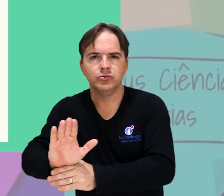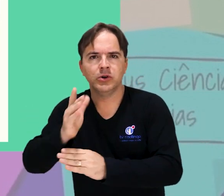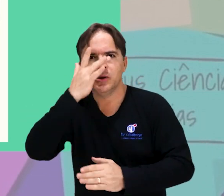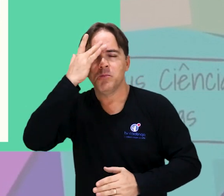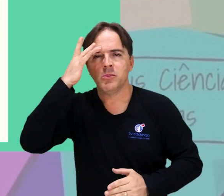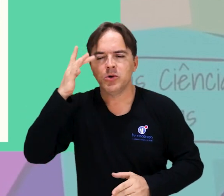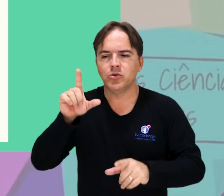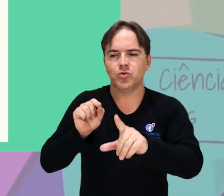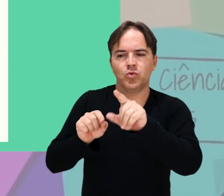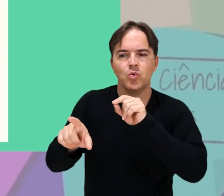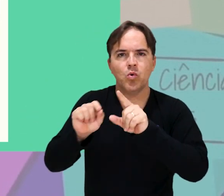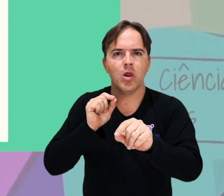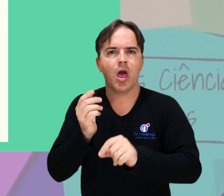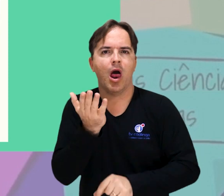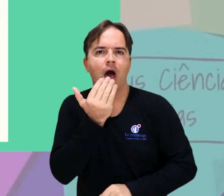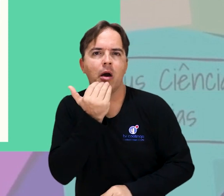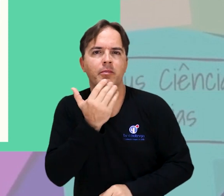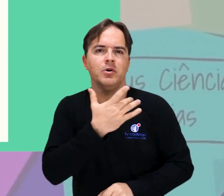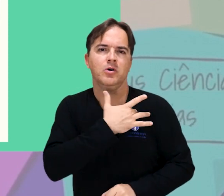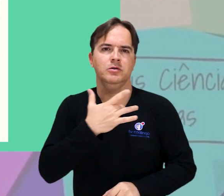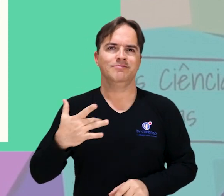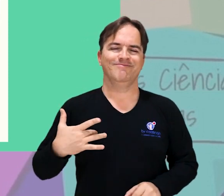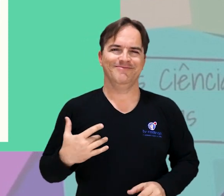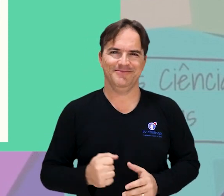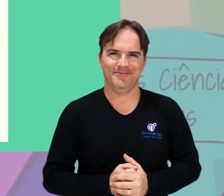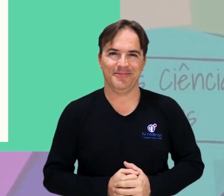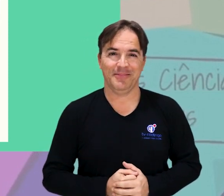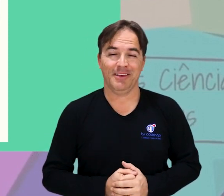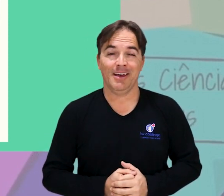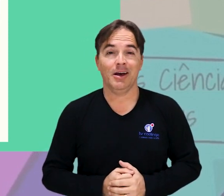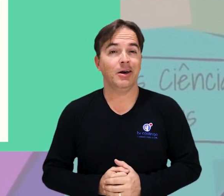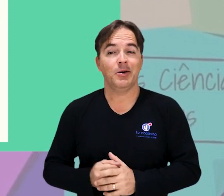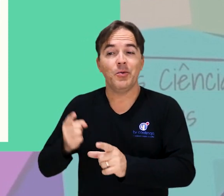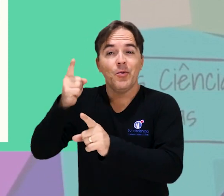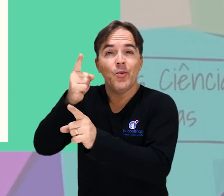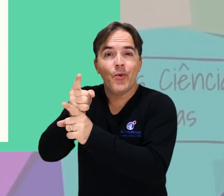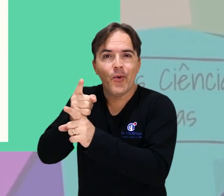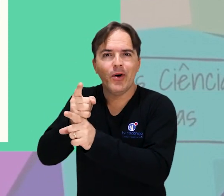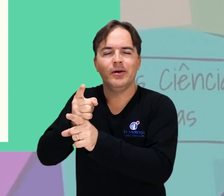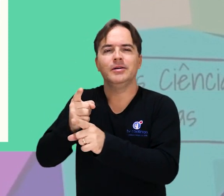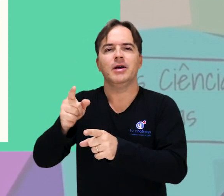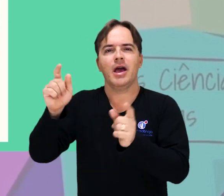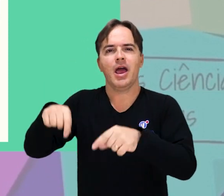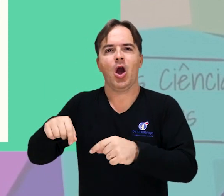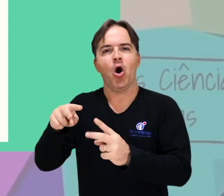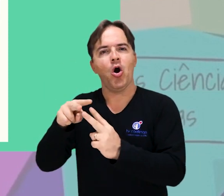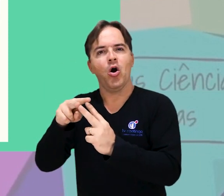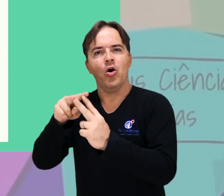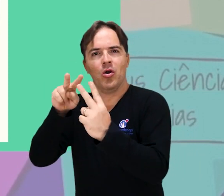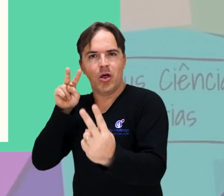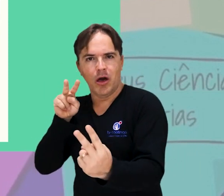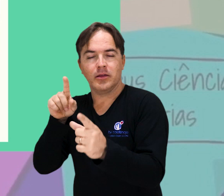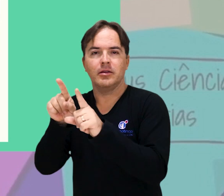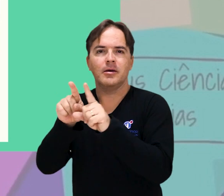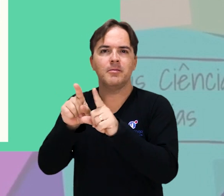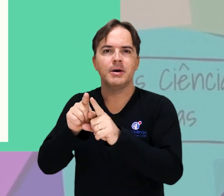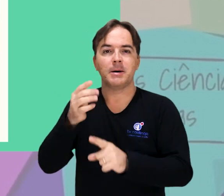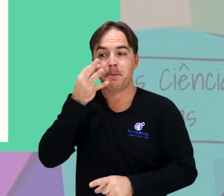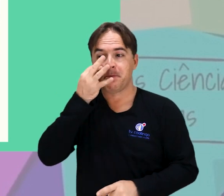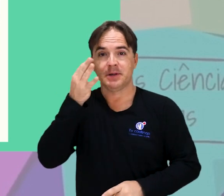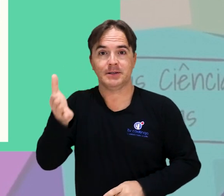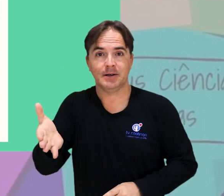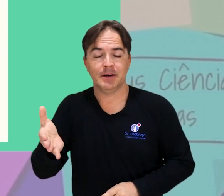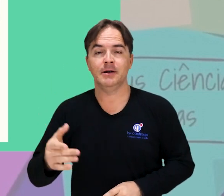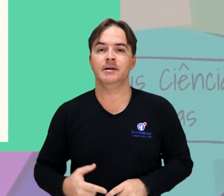escolhas alimentares mais saudáveis Os encontros vão acontecer de modo online e presencial a partir de 5 de outubro